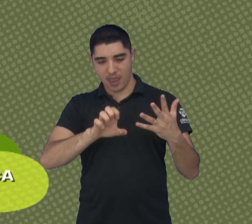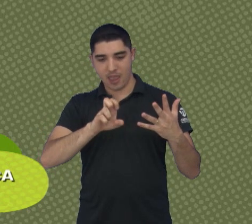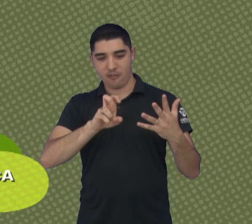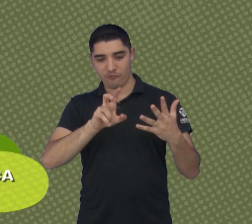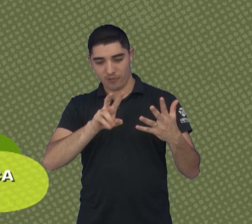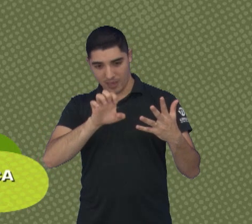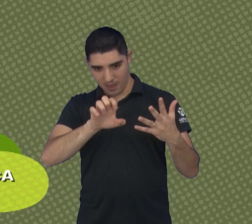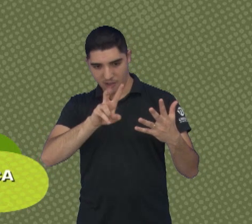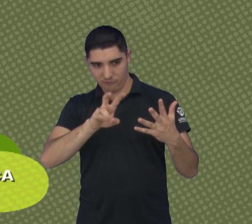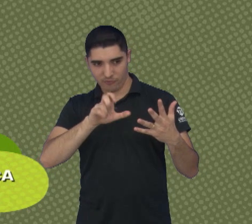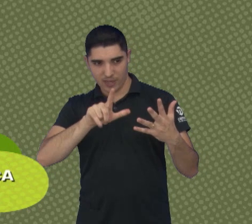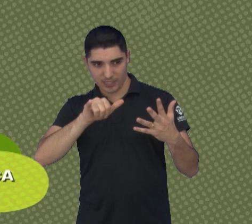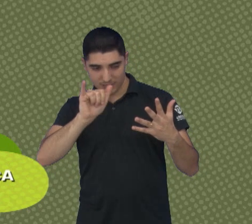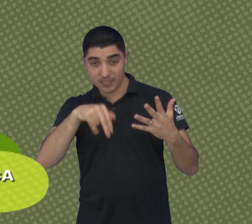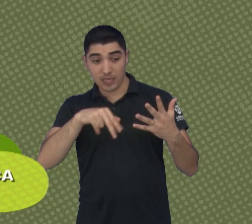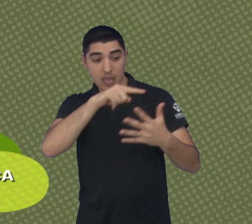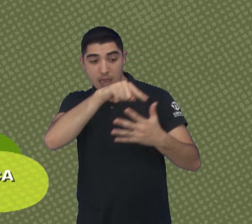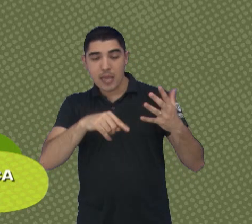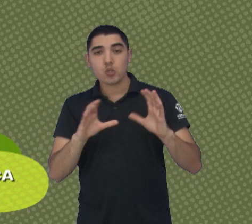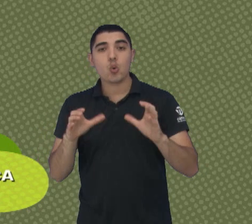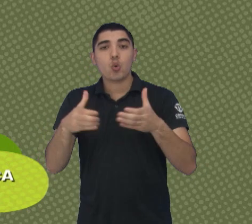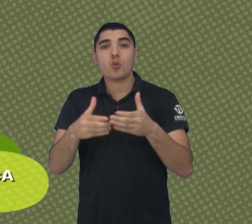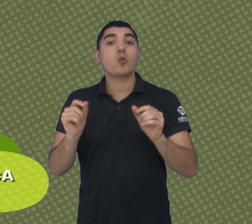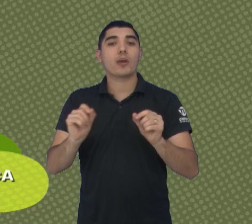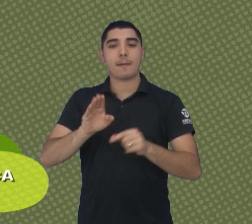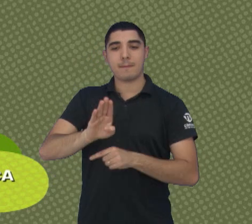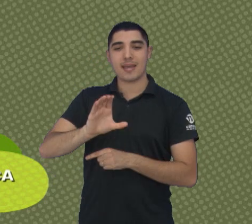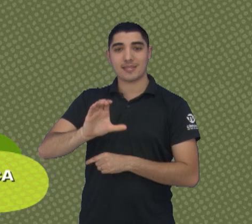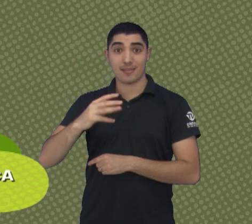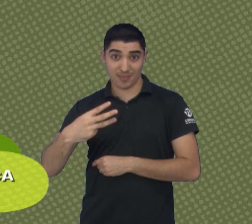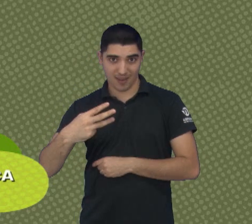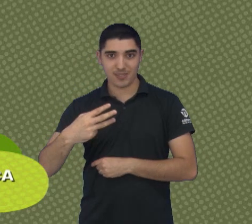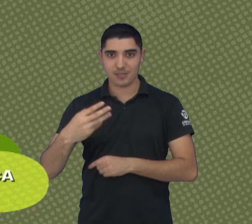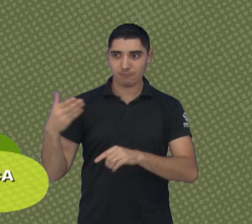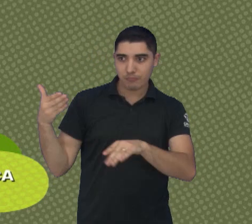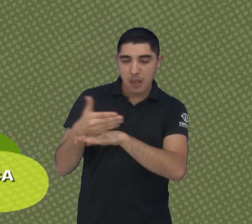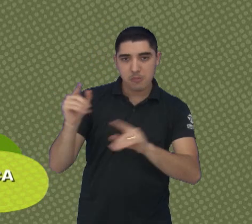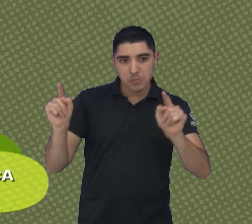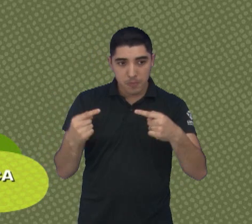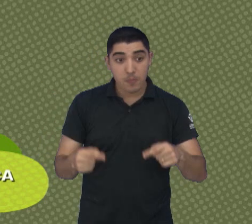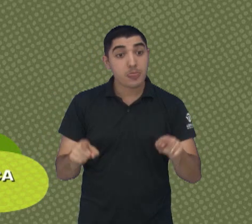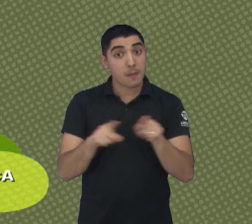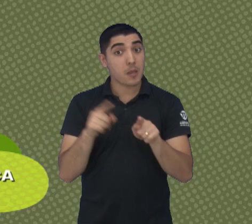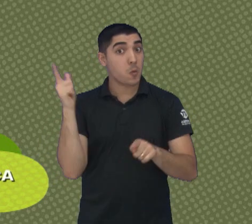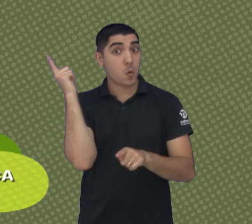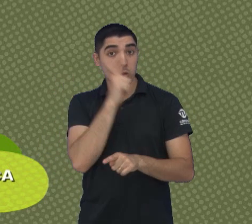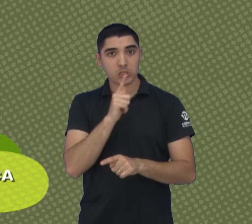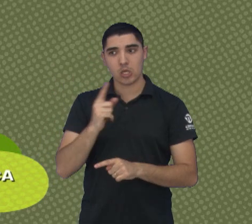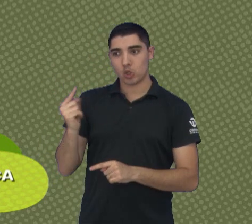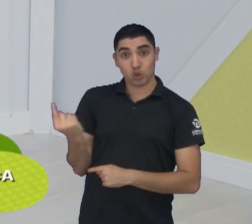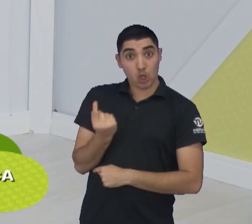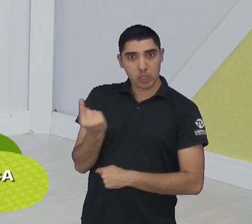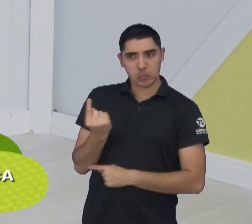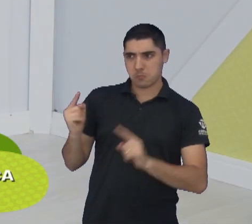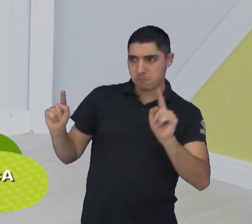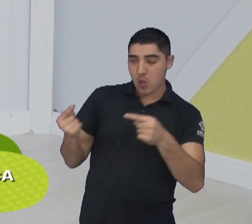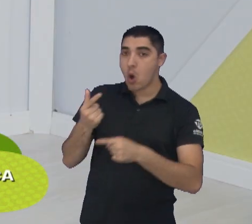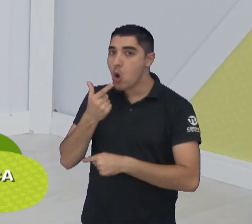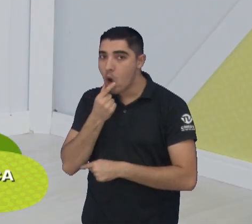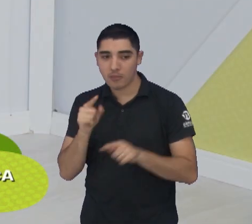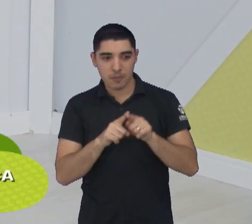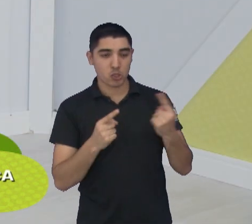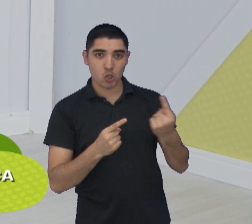disputa em pares. A classe BC3 brasileira também chegou entre os finalistas nas disputas individuais por gênero, alcançando a